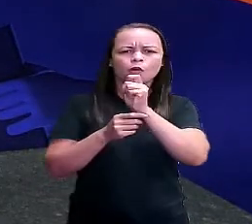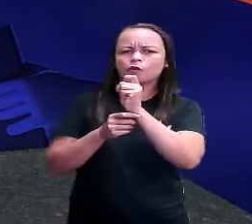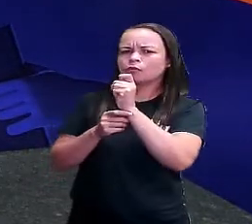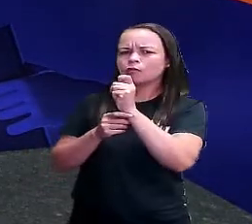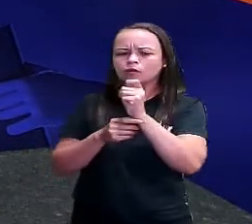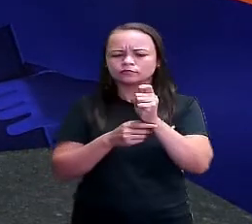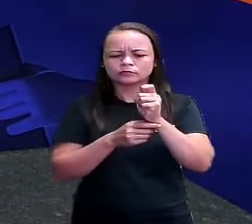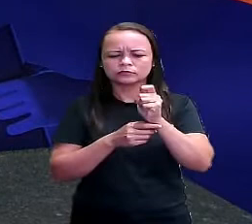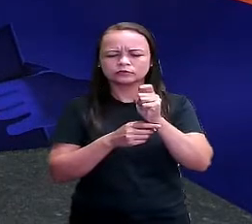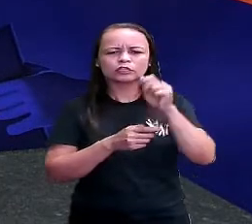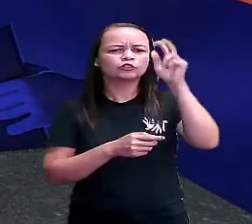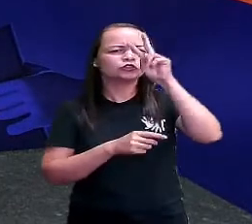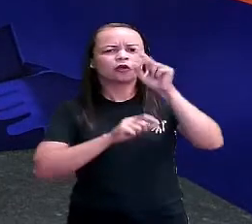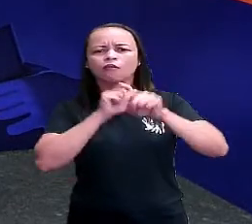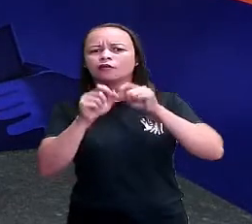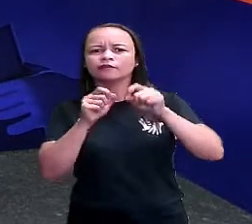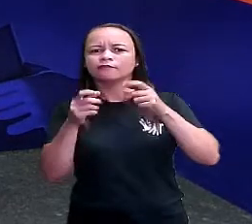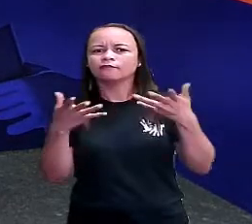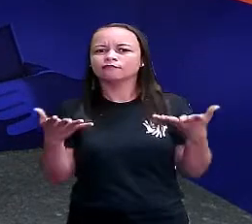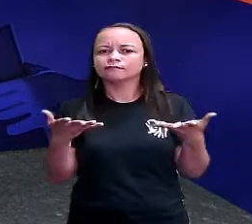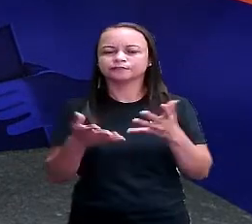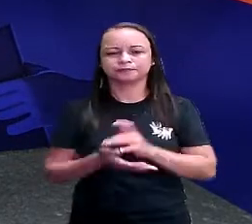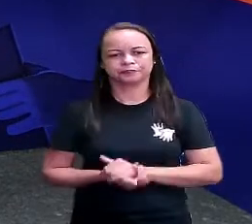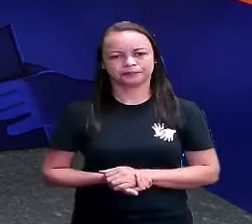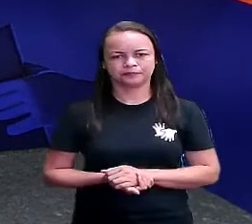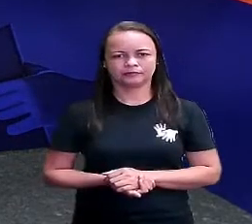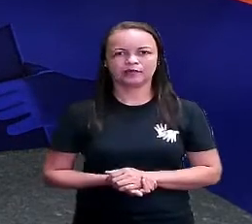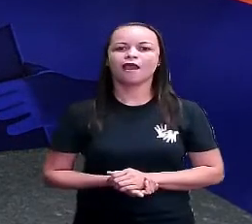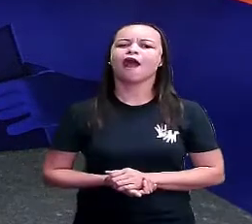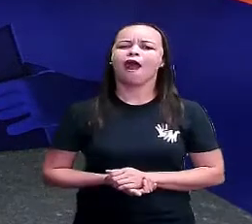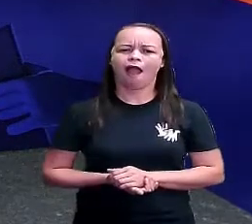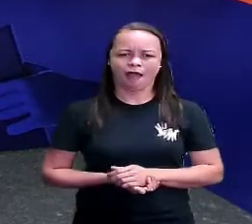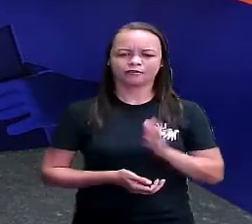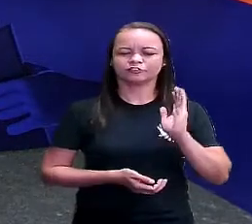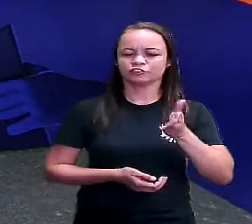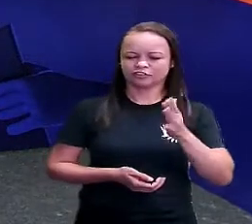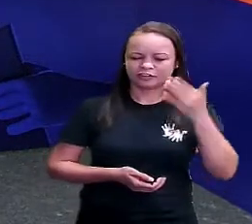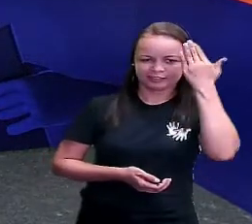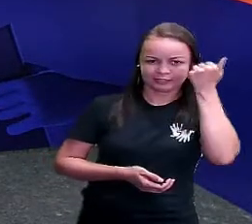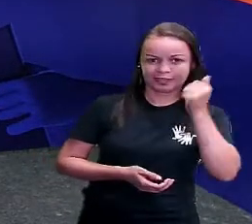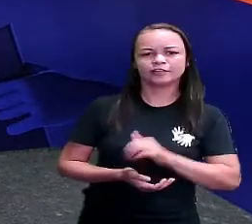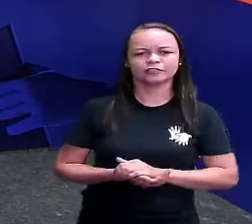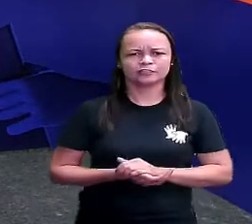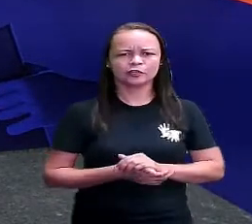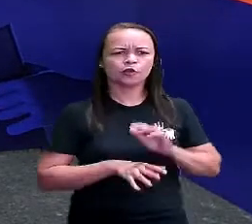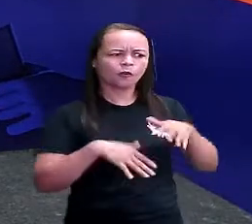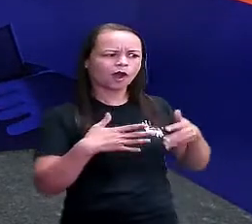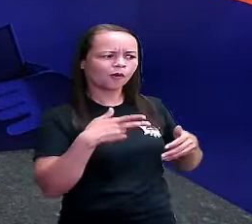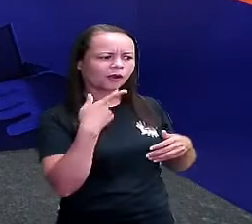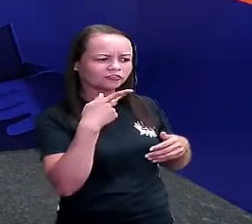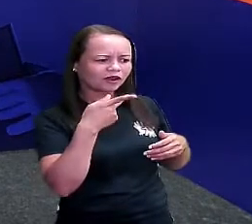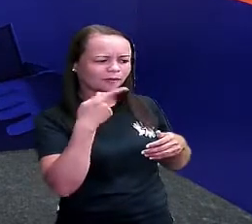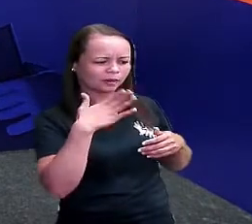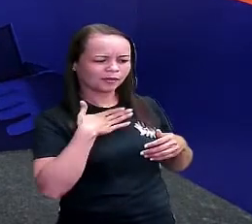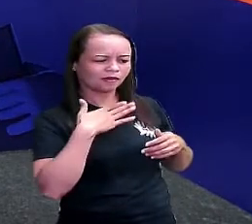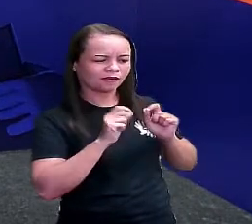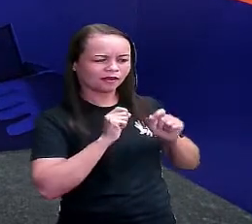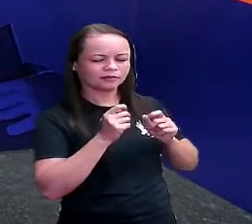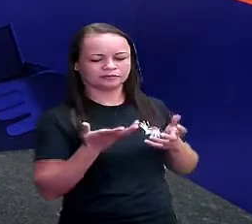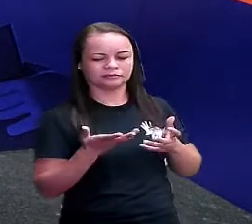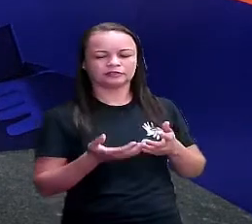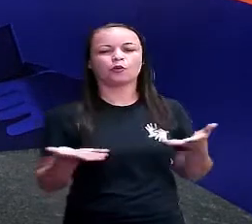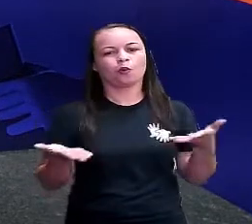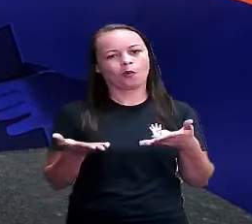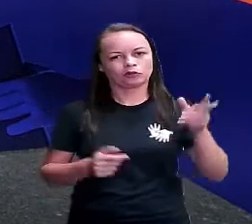será? Já sei! Que história é? Fala aí pra mim. Olha só a história que a gente vai contar hoje. É